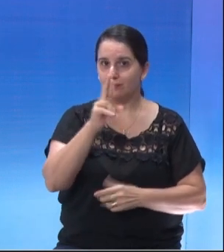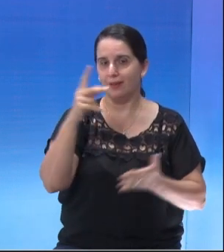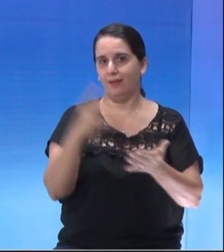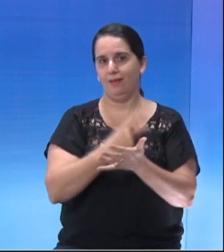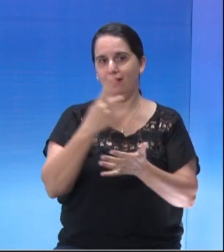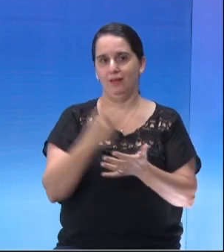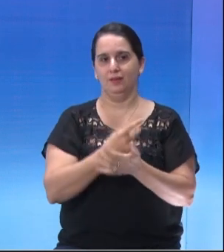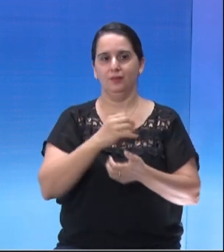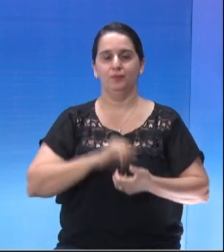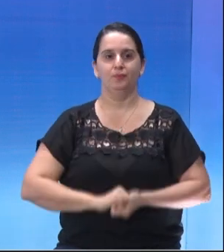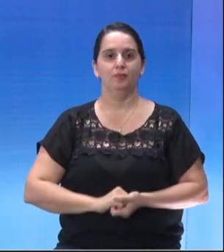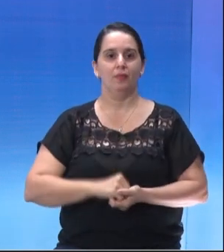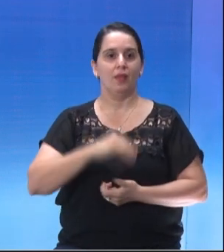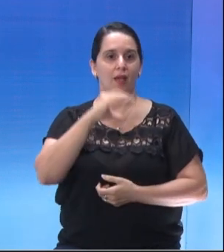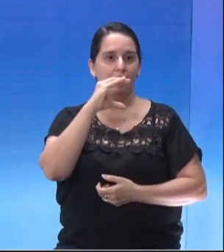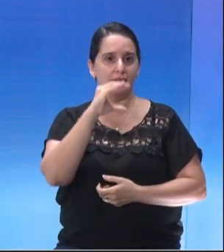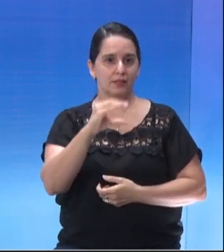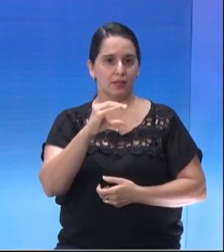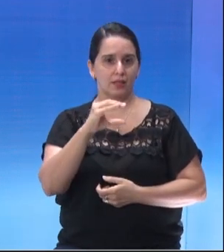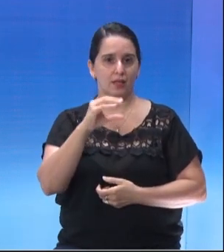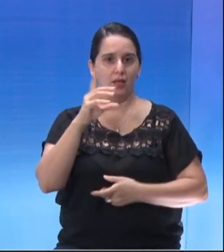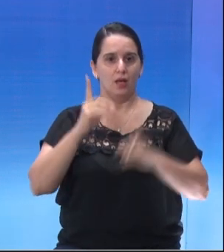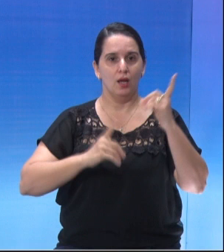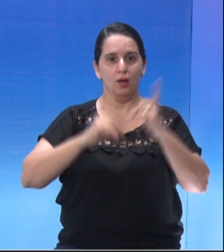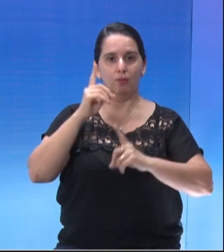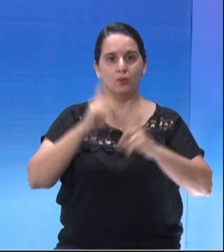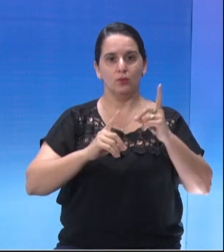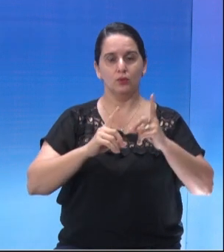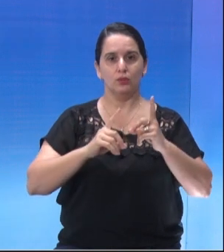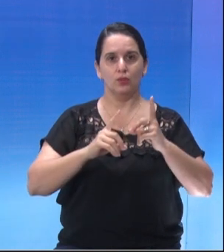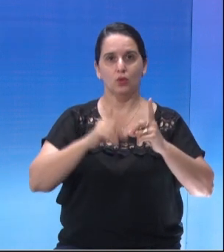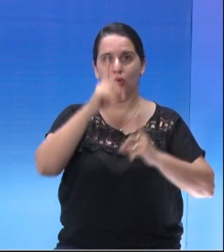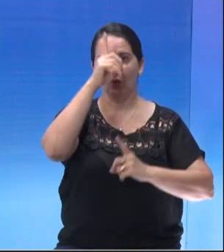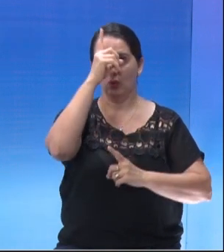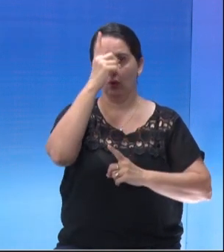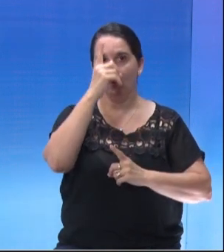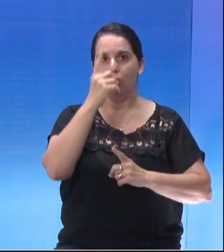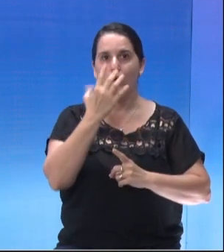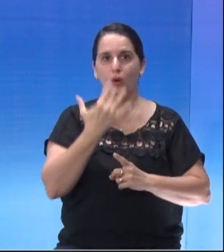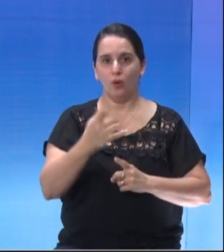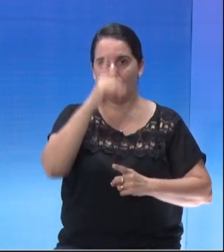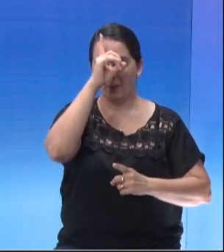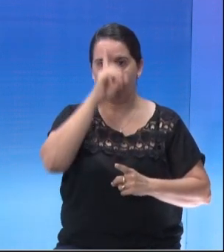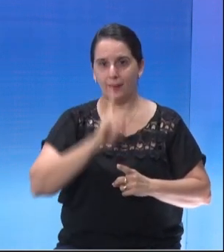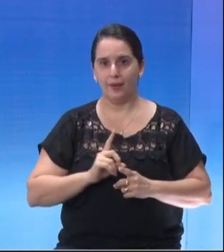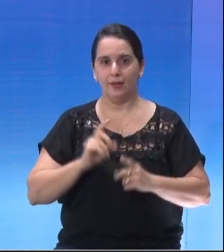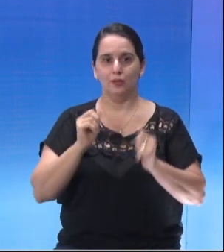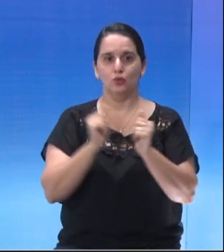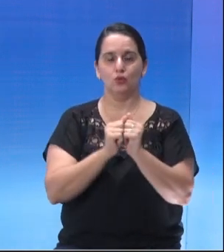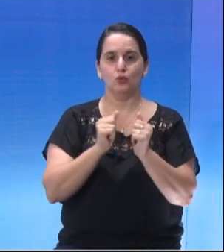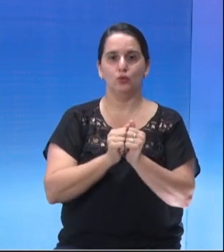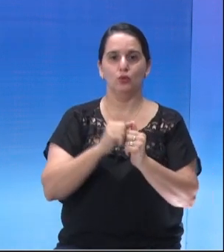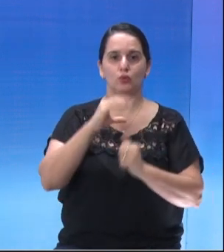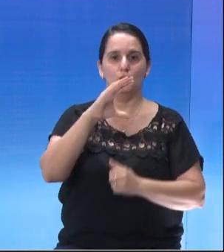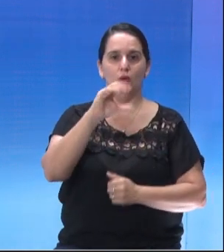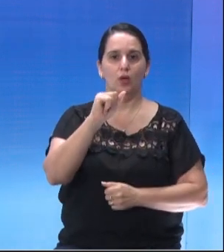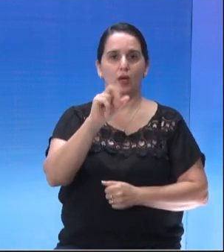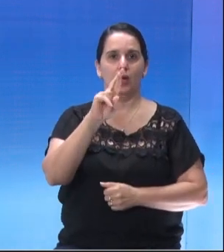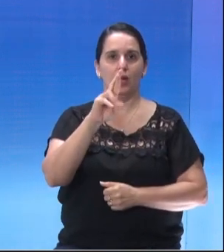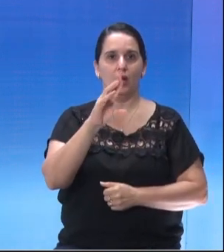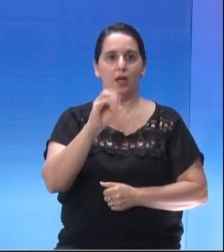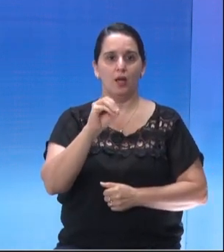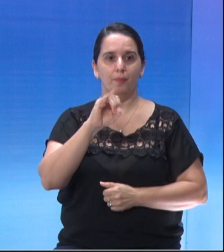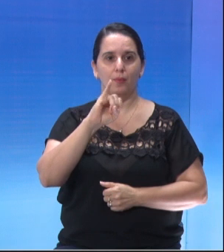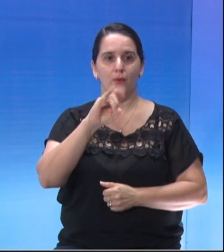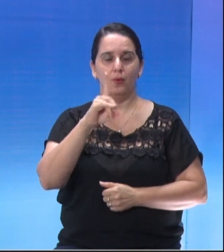alternativa C, ele diz que a produção de um derivado amarelo pela reação com carboidrato. Bem,